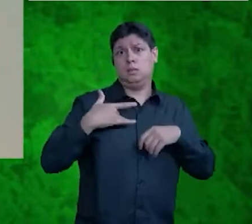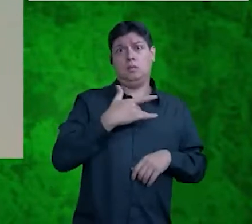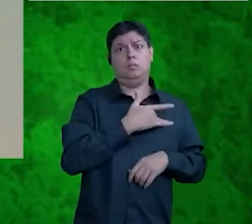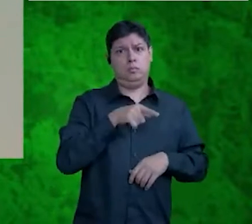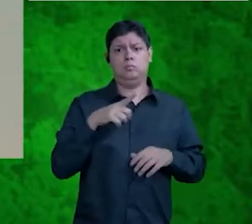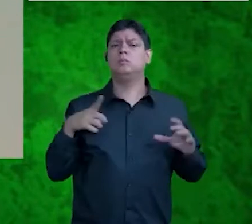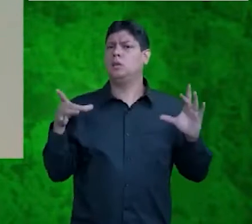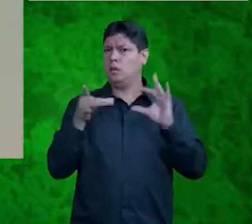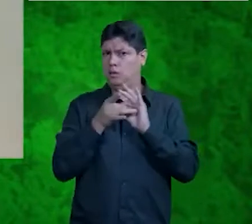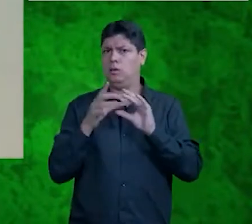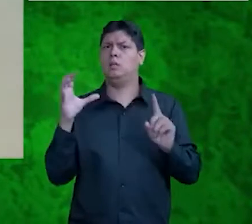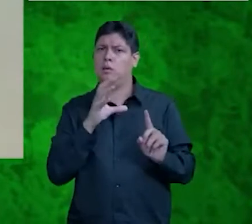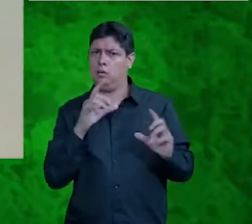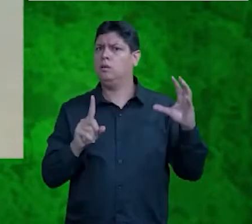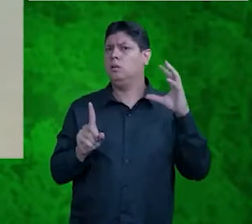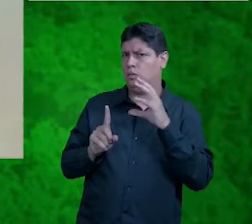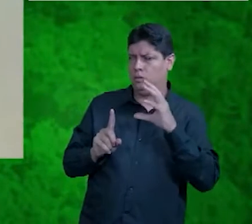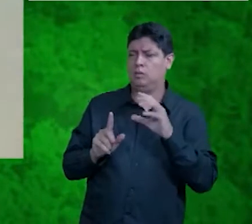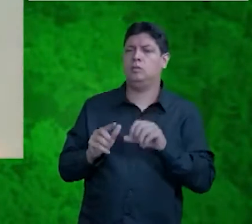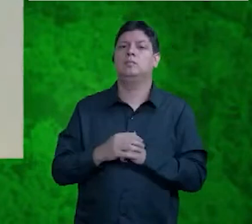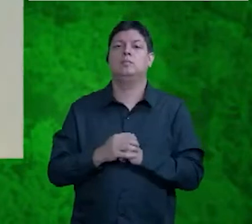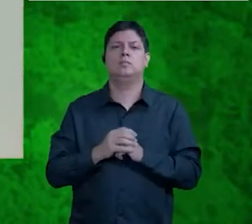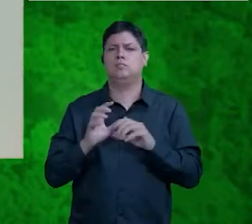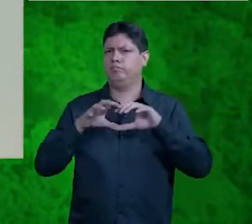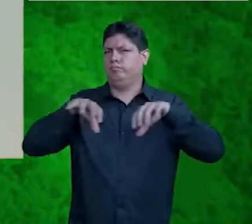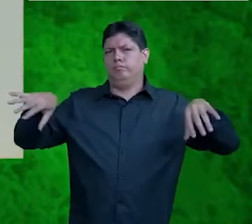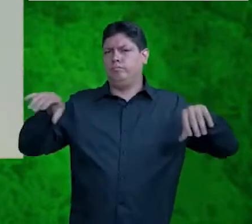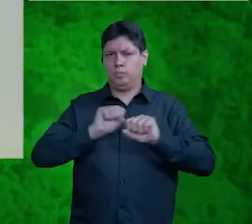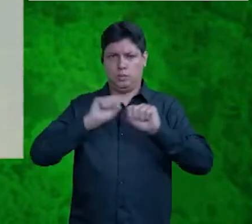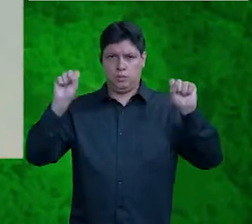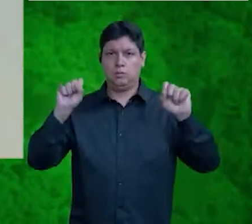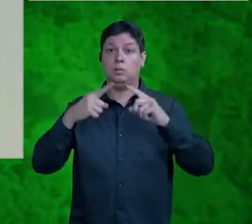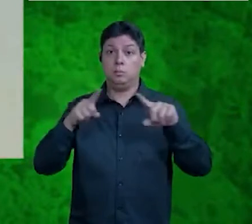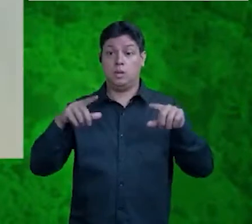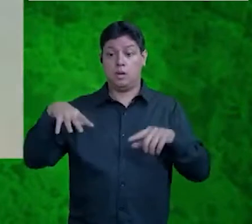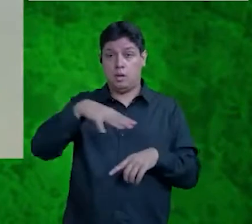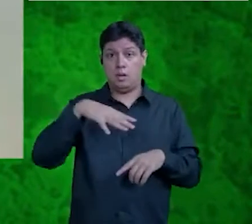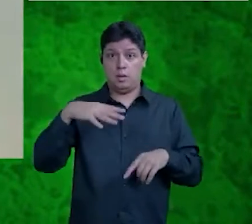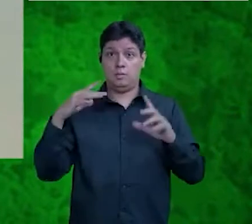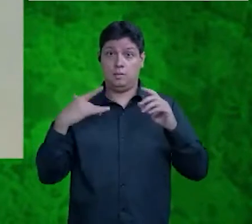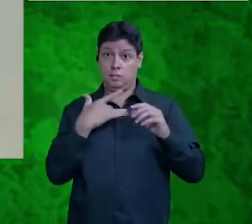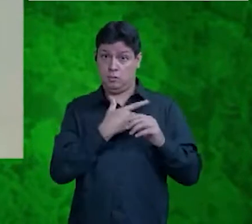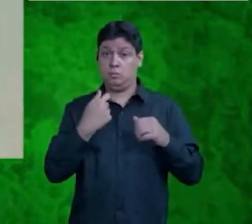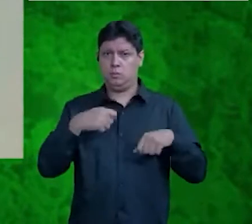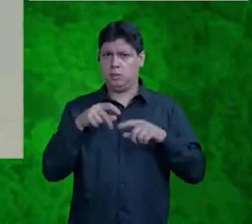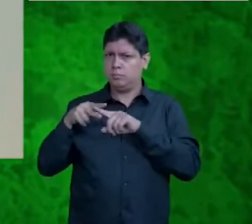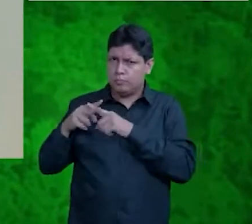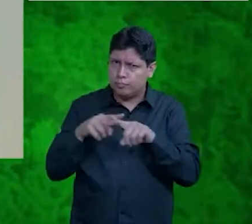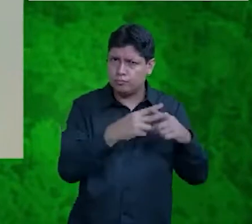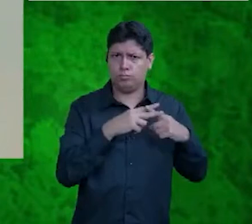saúde precisa ser revista e o SUS que foi construído no papel consiga ser concretizado